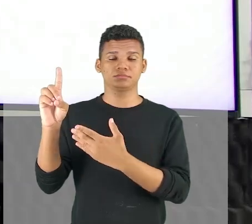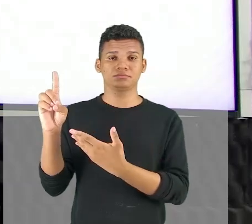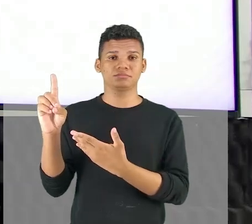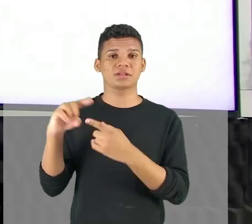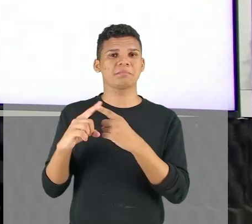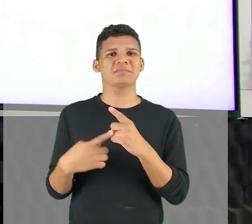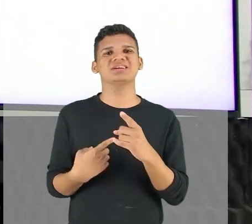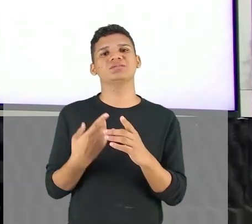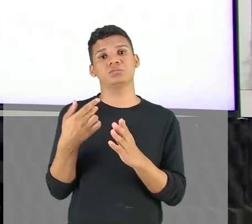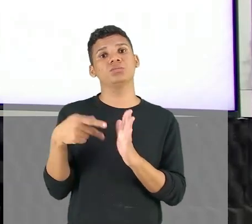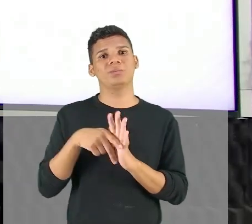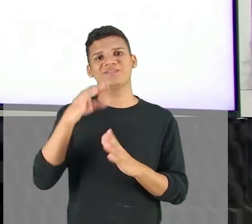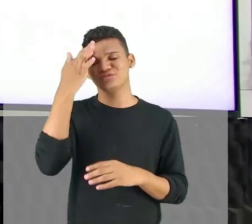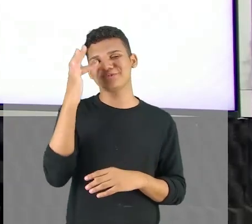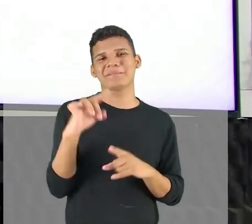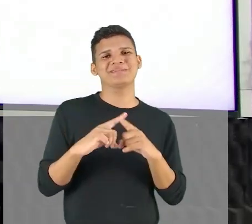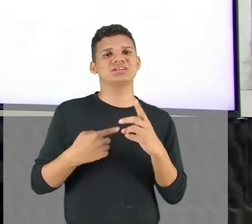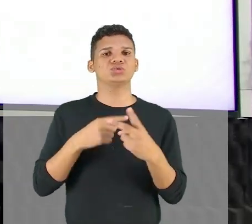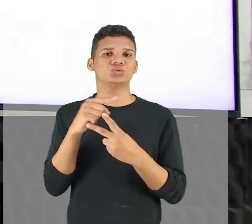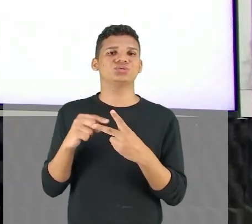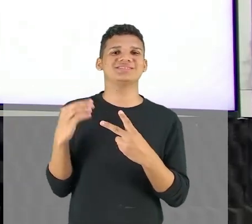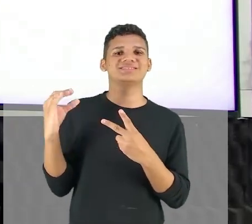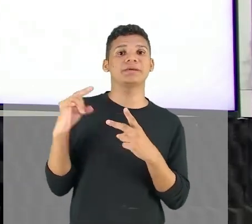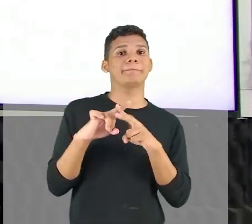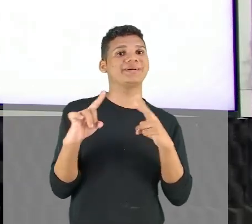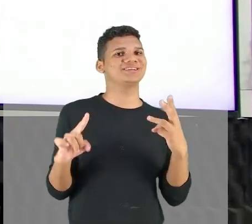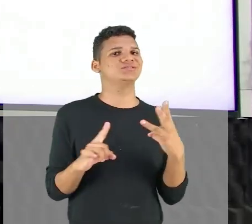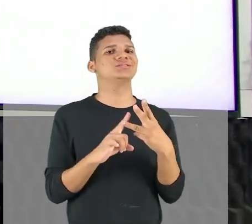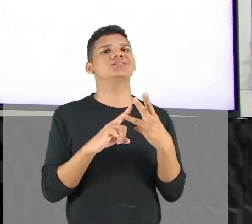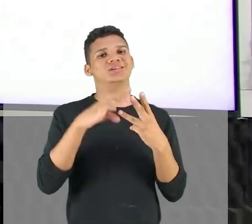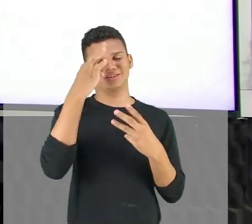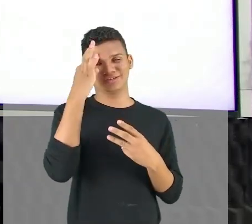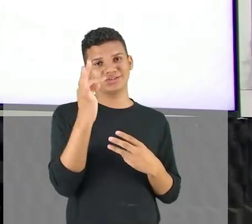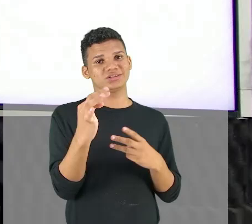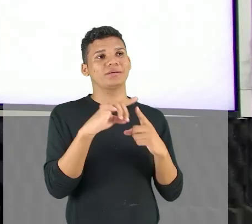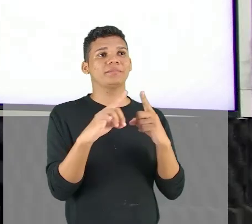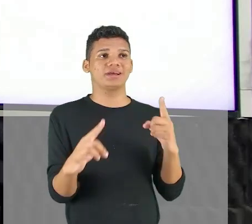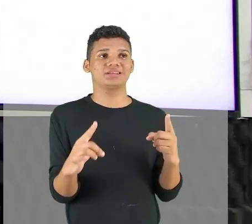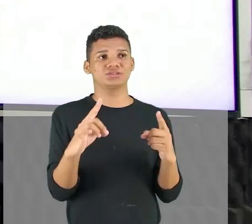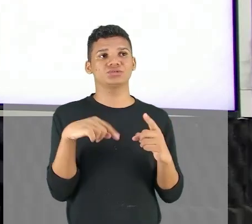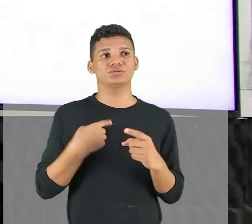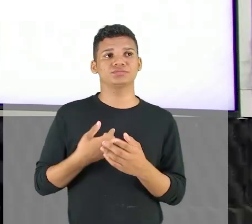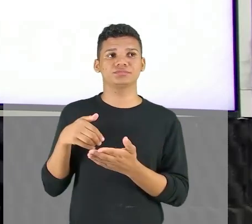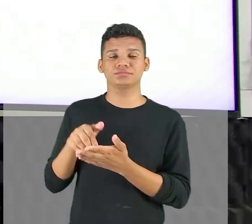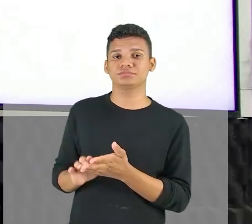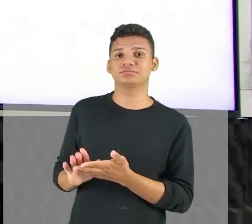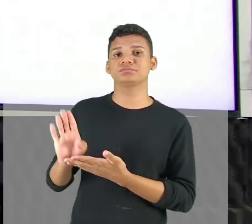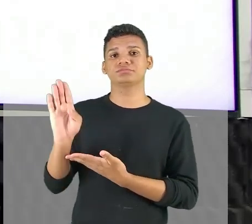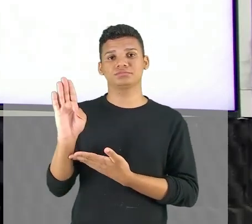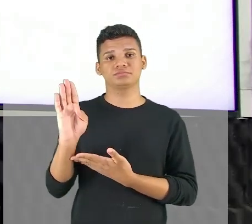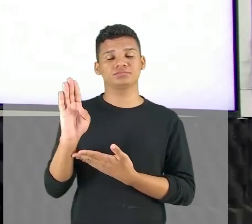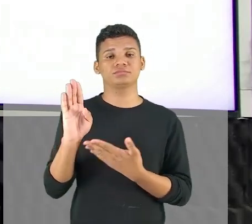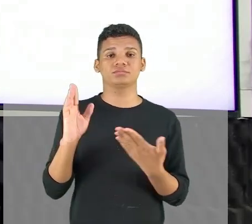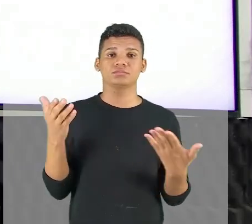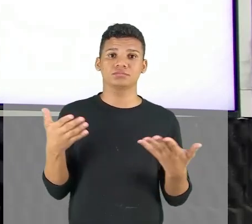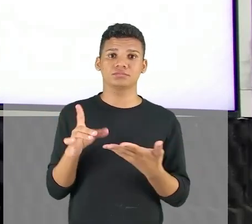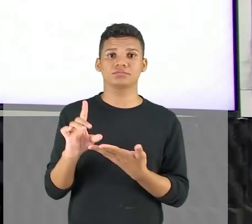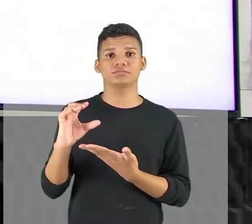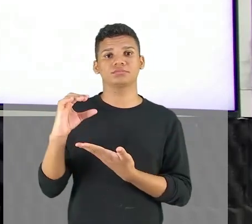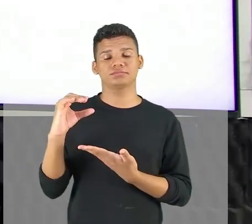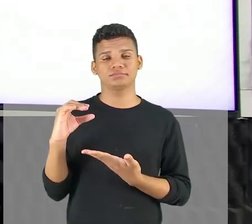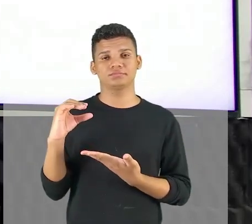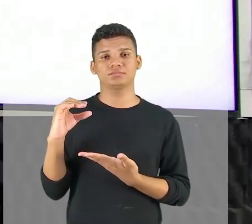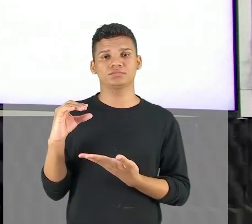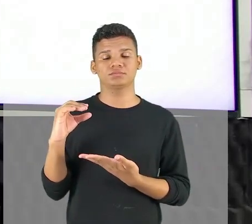não só da filosofia e da ciência, mas como também da teologia. Então, letra B a gente descarta. Letra C. Impuseram uma moral de